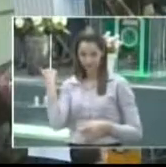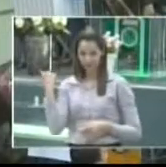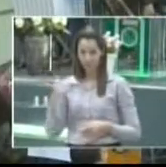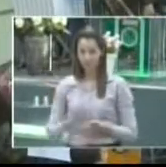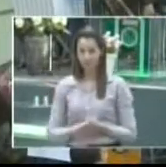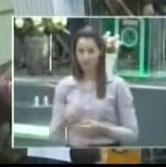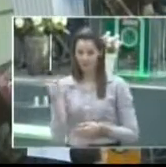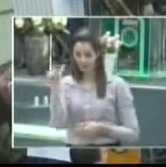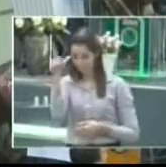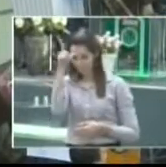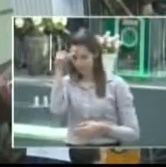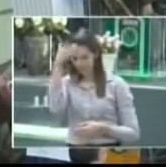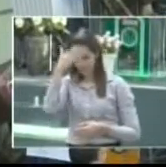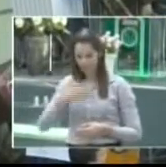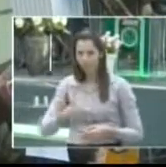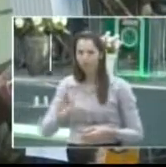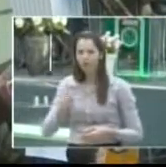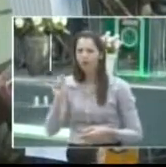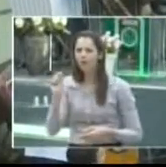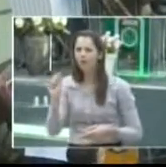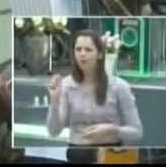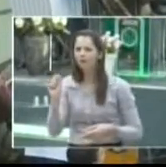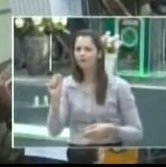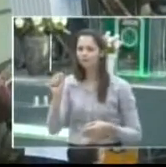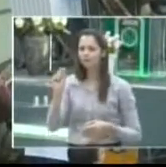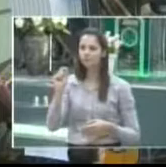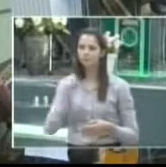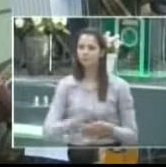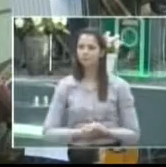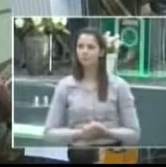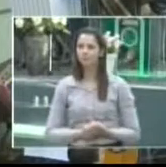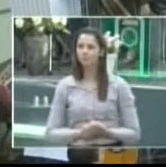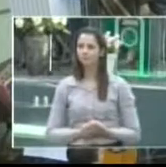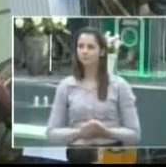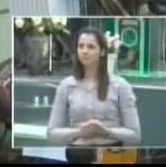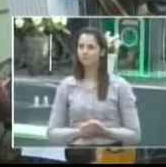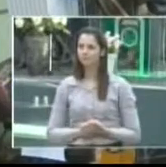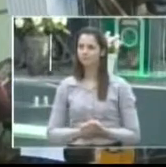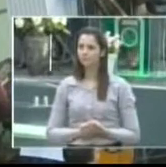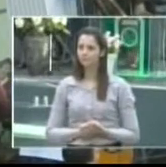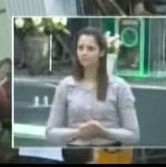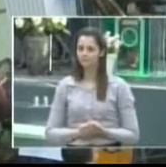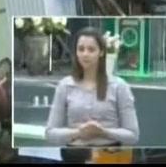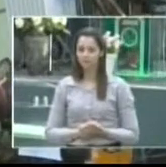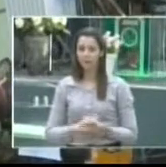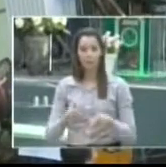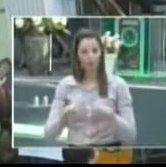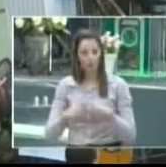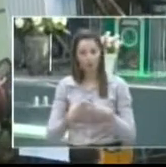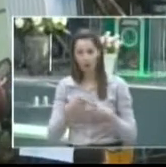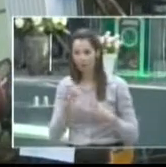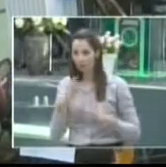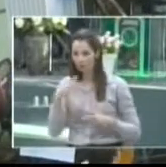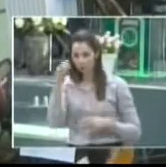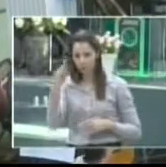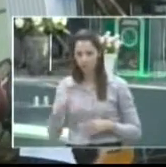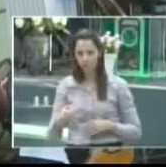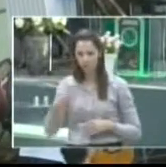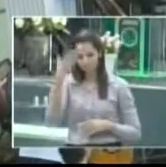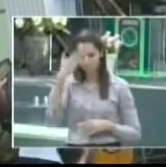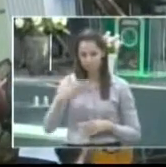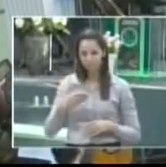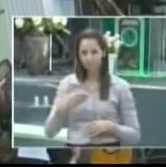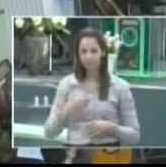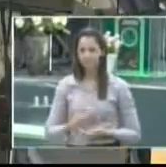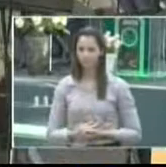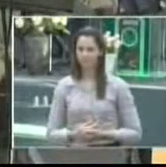uma prova lá, se isso funcionou. Und es hat funktioniert. E isso funcionou. Also, wenn ich nach